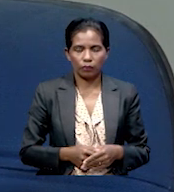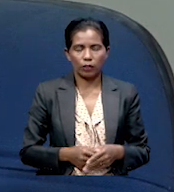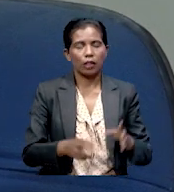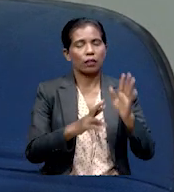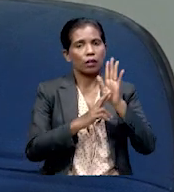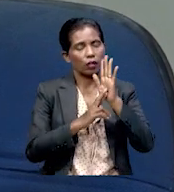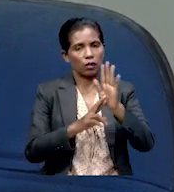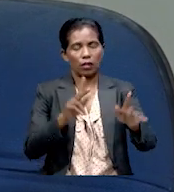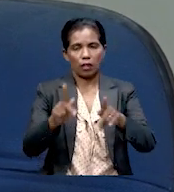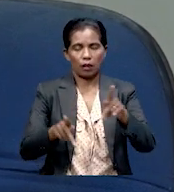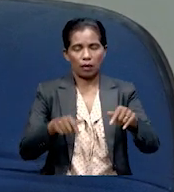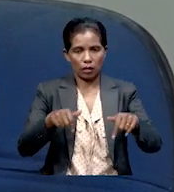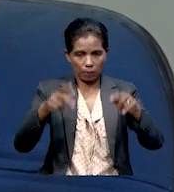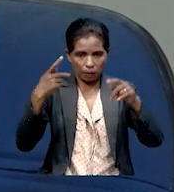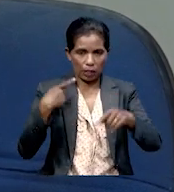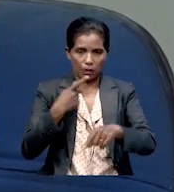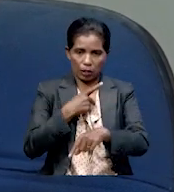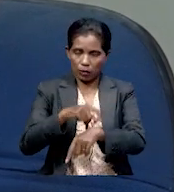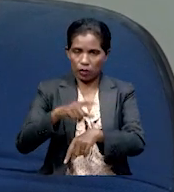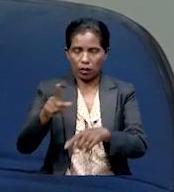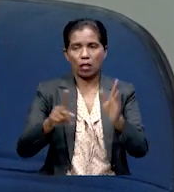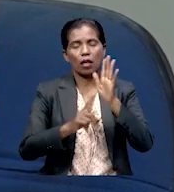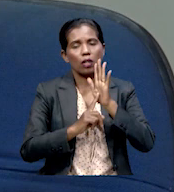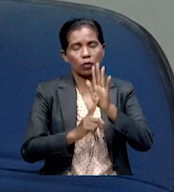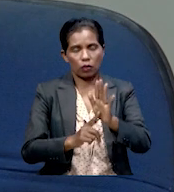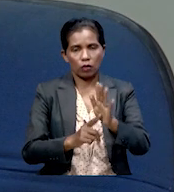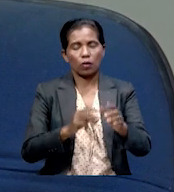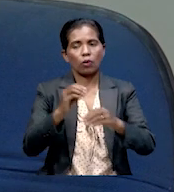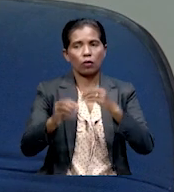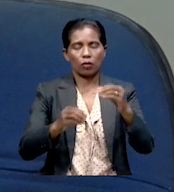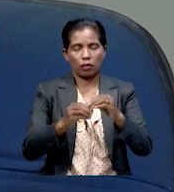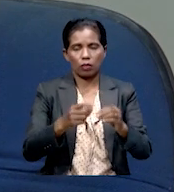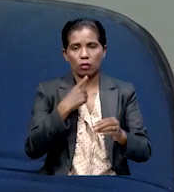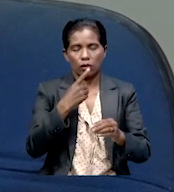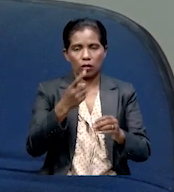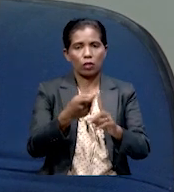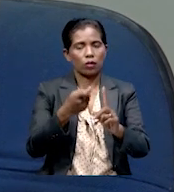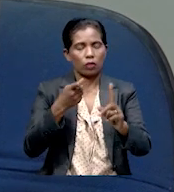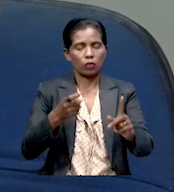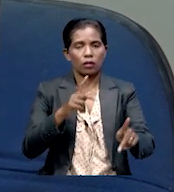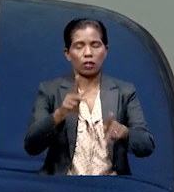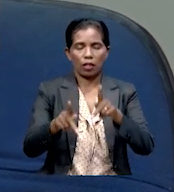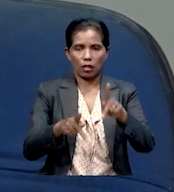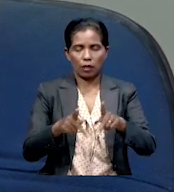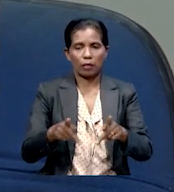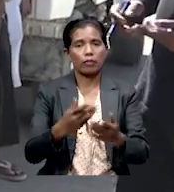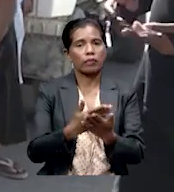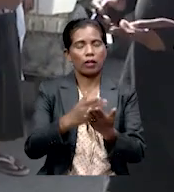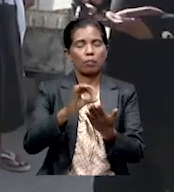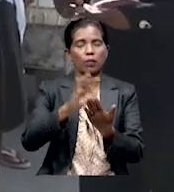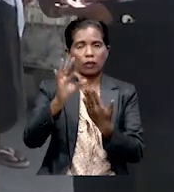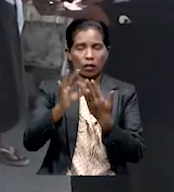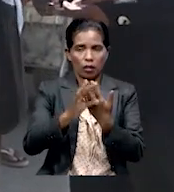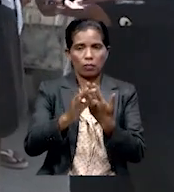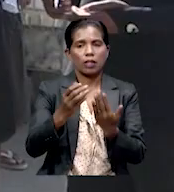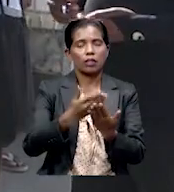Representante povo e Parlamento Nacional hato exigência ne relaciona ho lamentação husi beneficiário cesta básica siranian